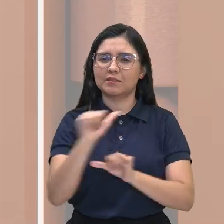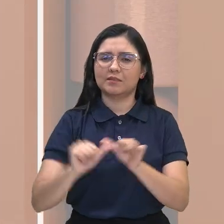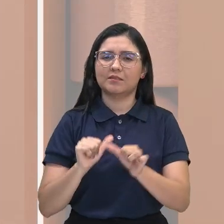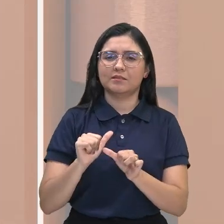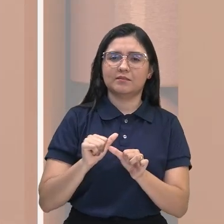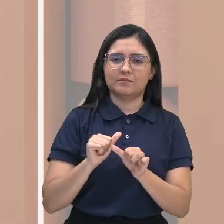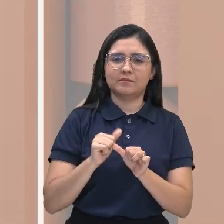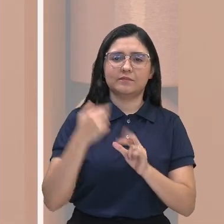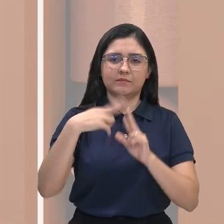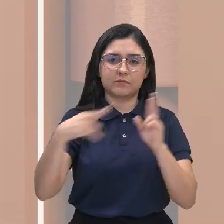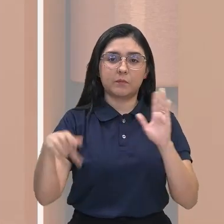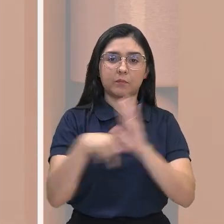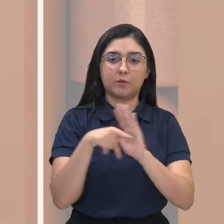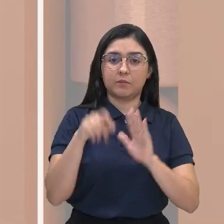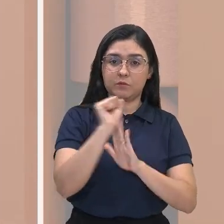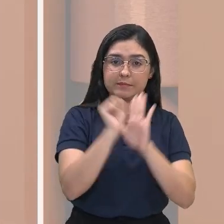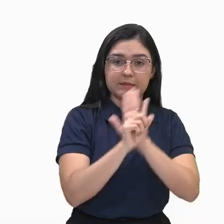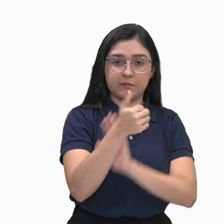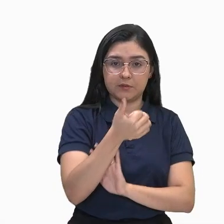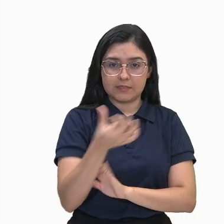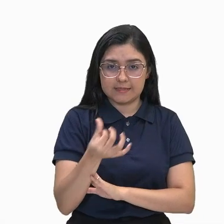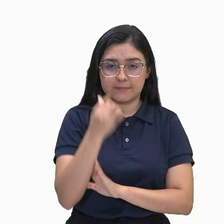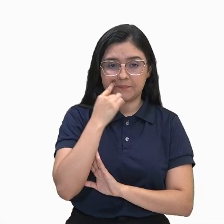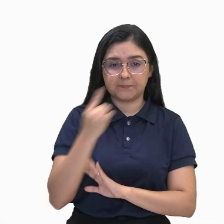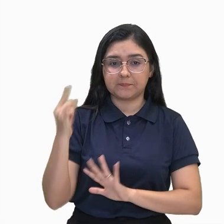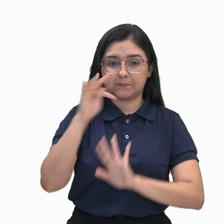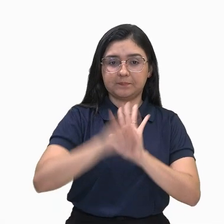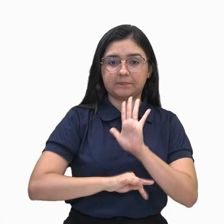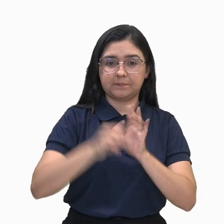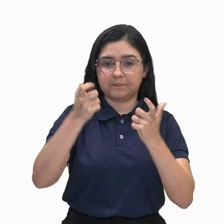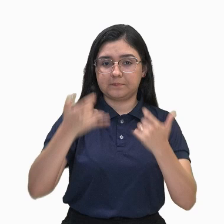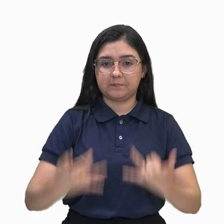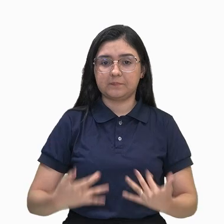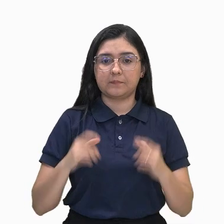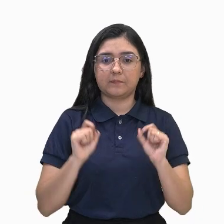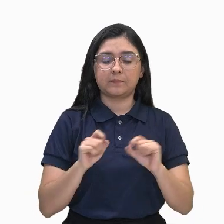do século XVI. Vamos ao texto, vamos lá, galerinha.